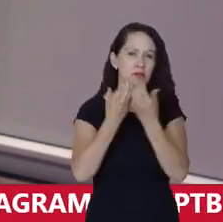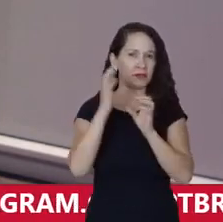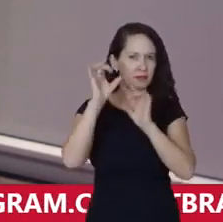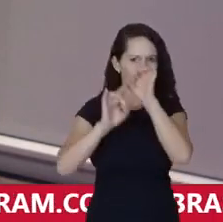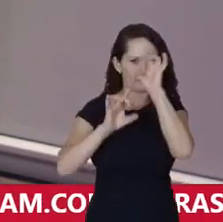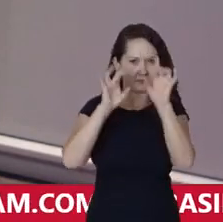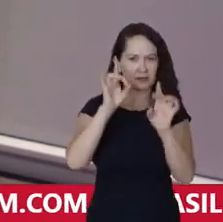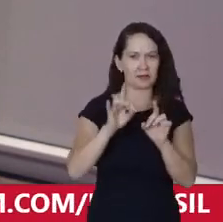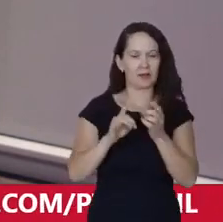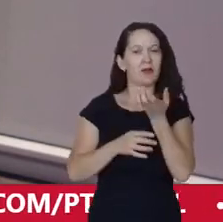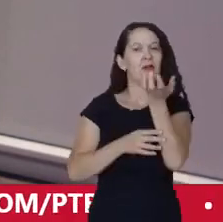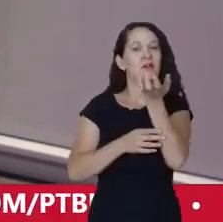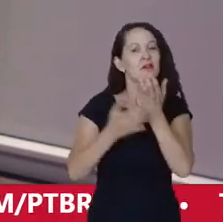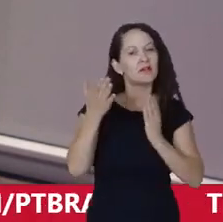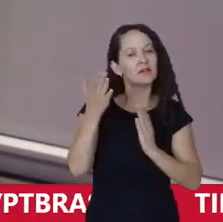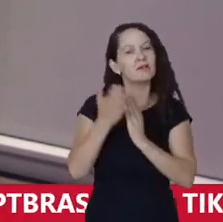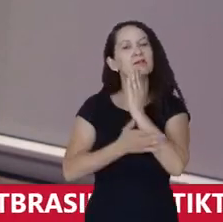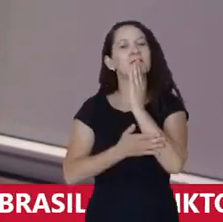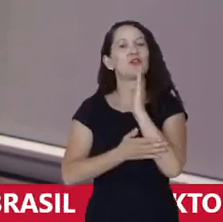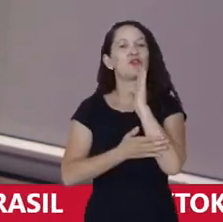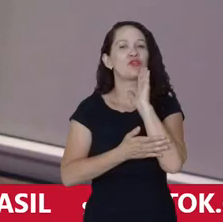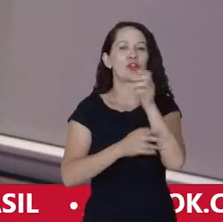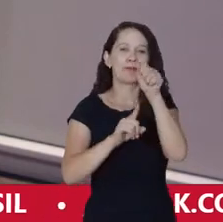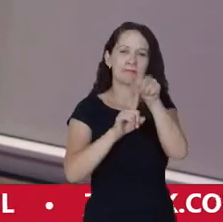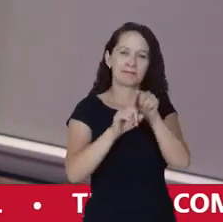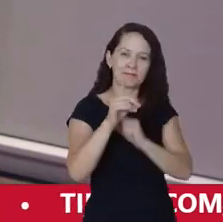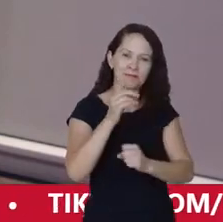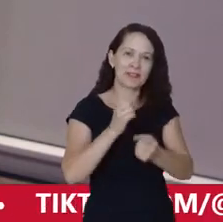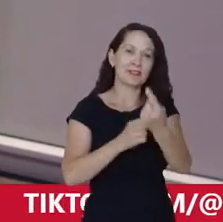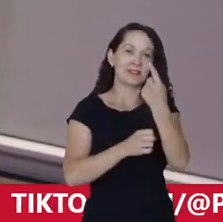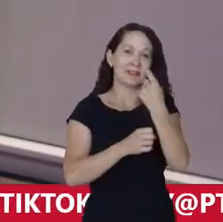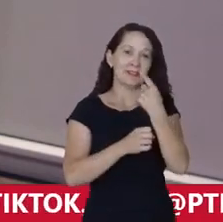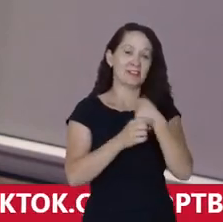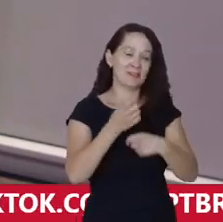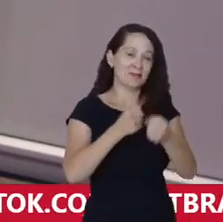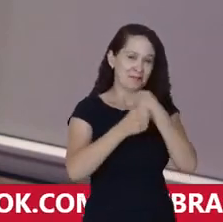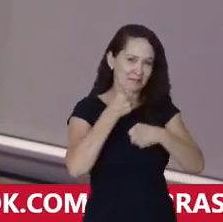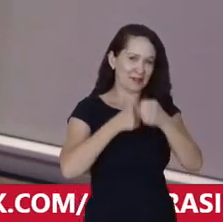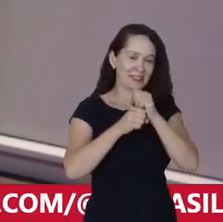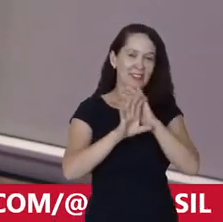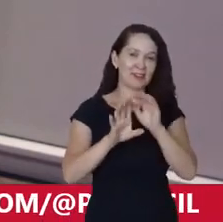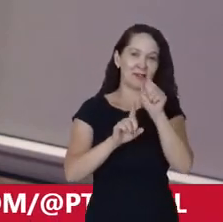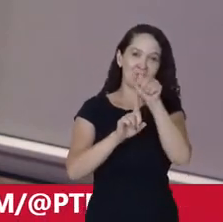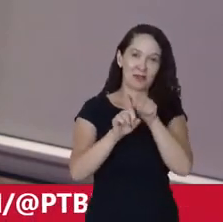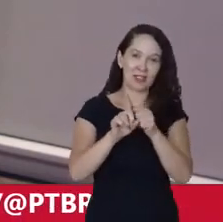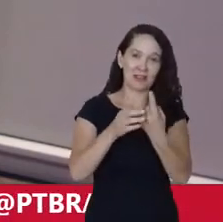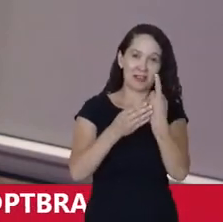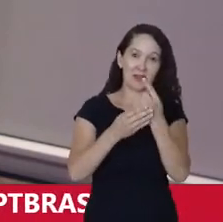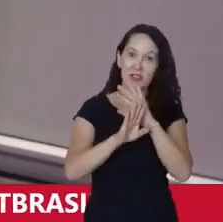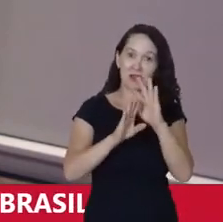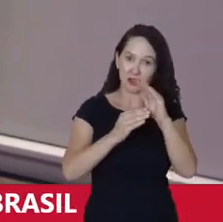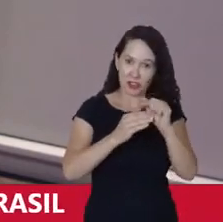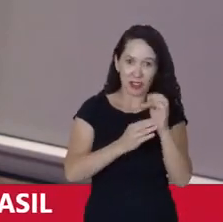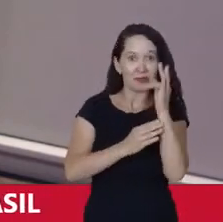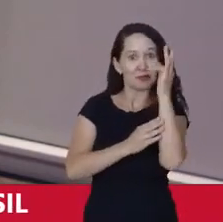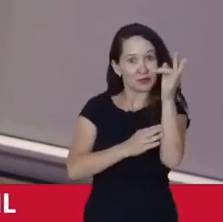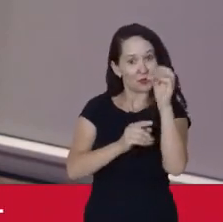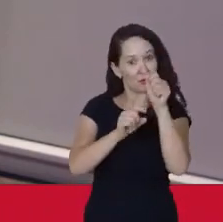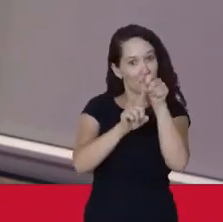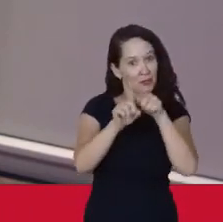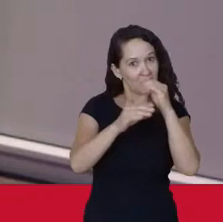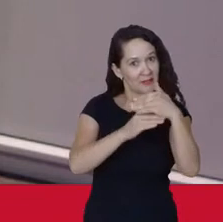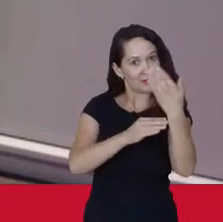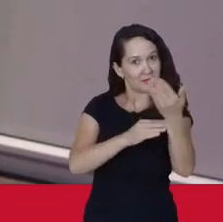Especial. Eles queriam aprovar isso já no mês passado e nós estamos julgando isso para frente. Pois bem, amanhã começa